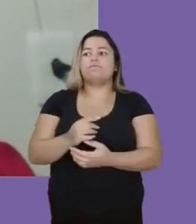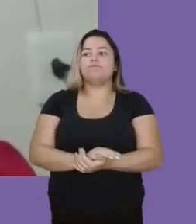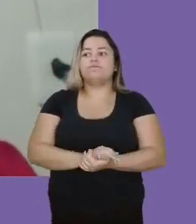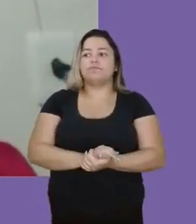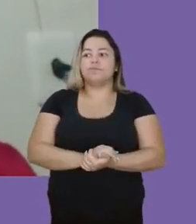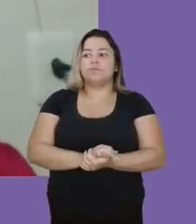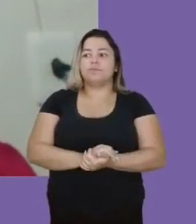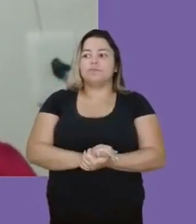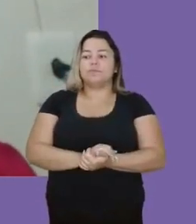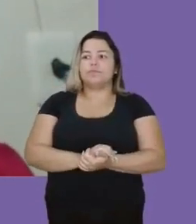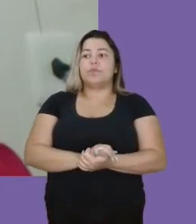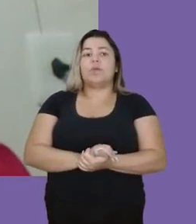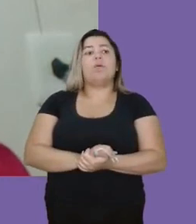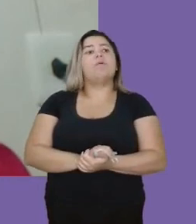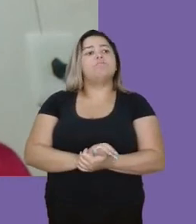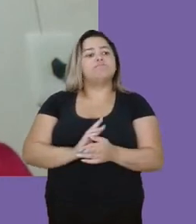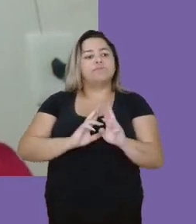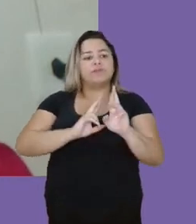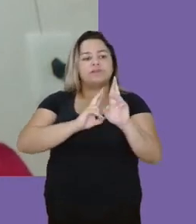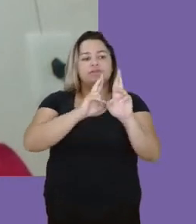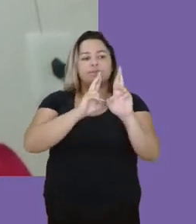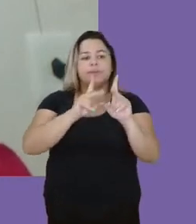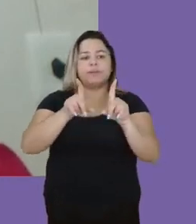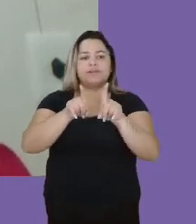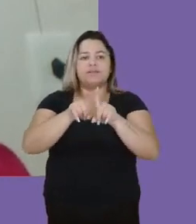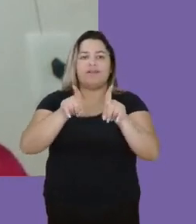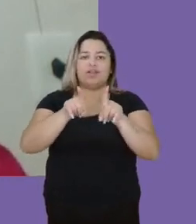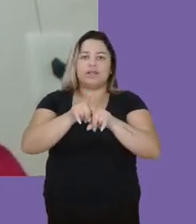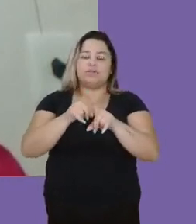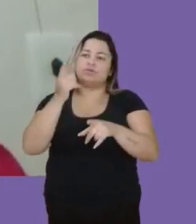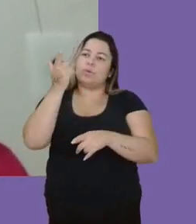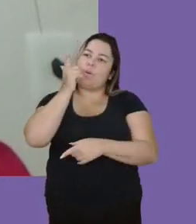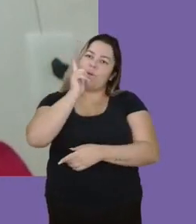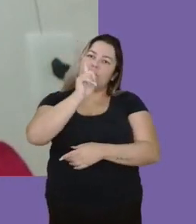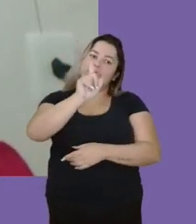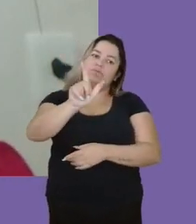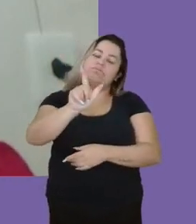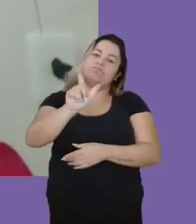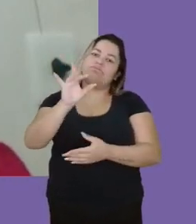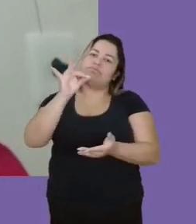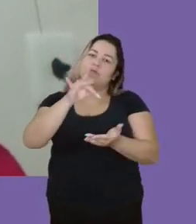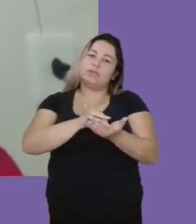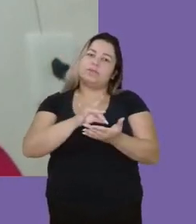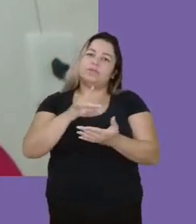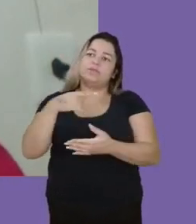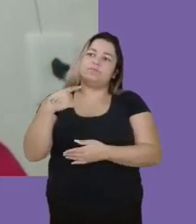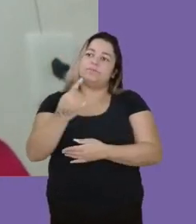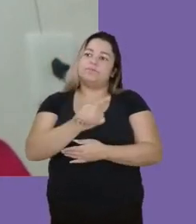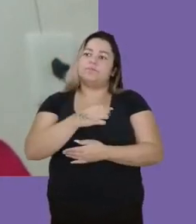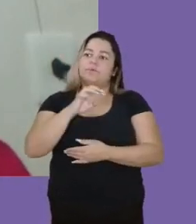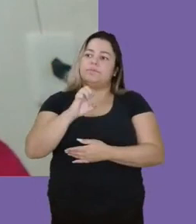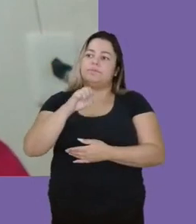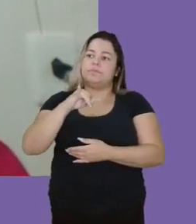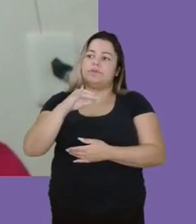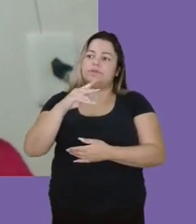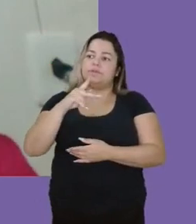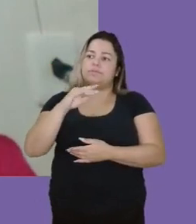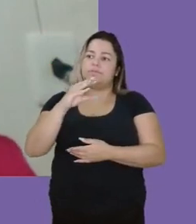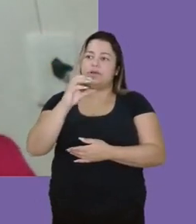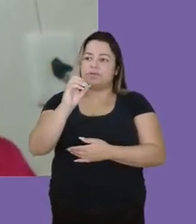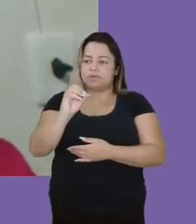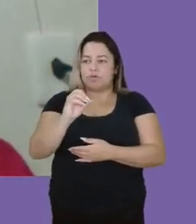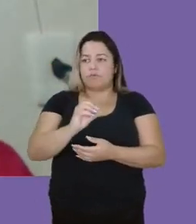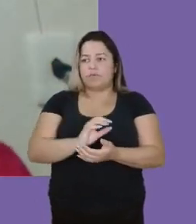né, uma expectativa de um alcance real da nossa emancipação. Então,